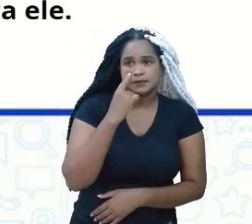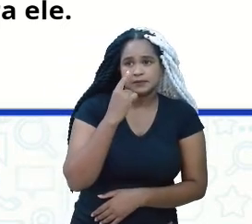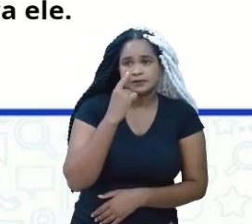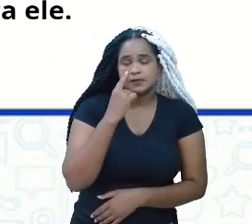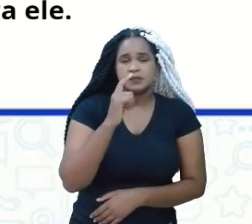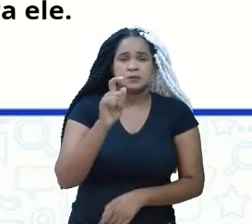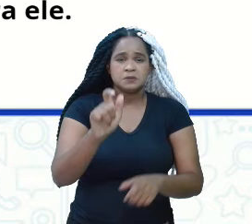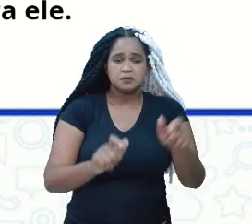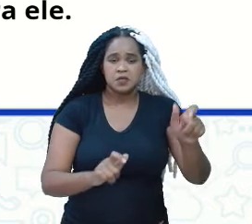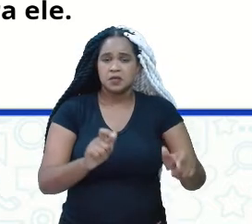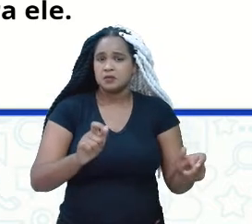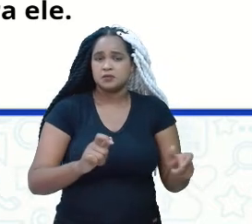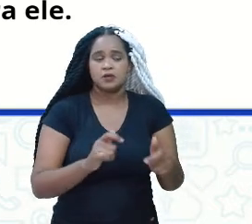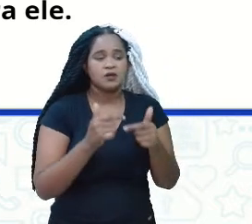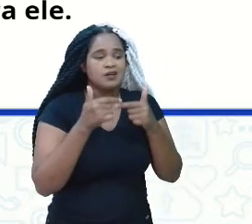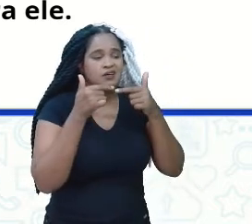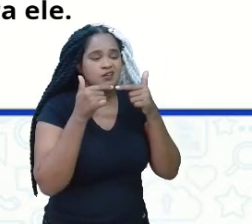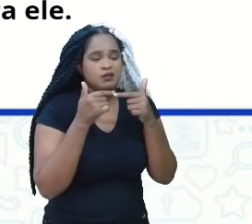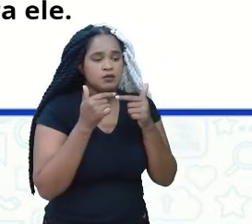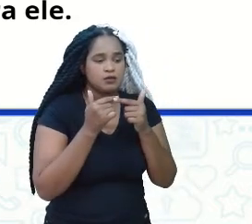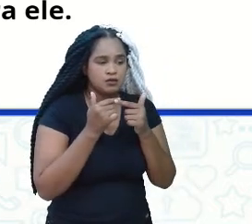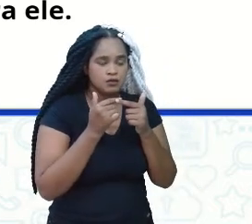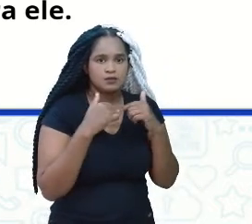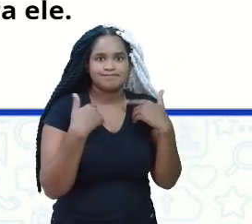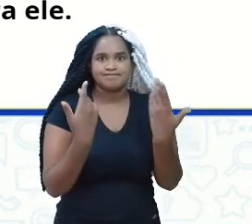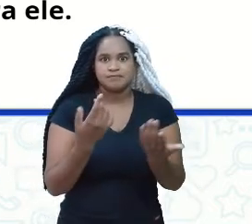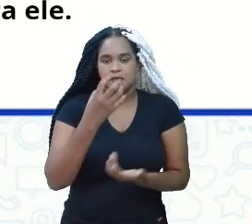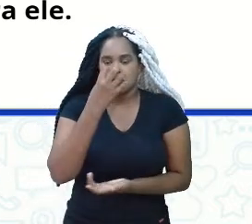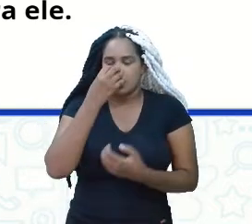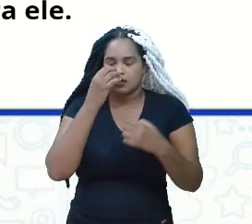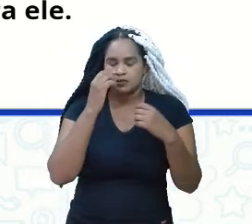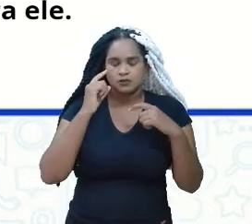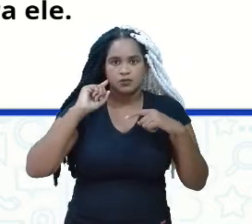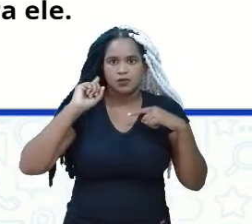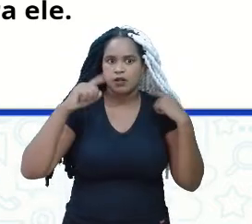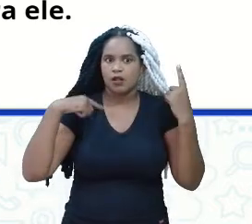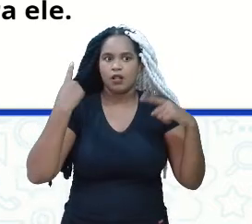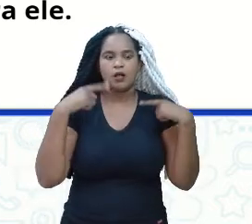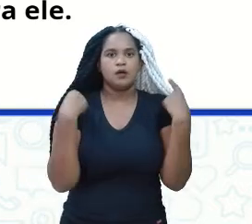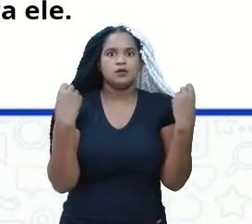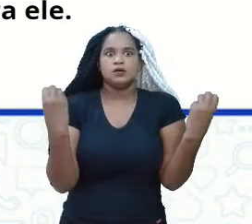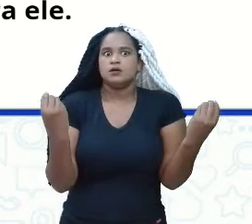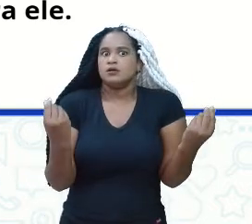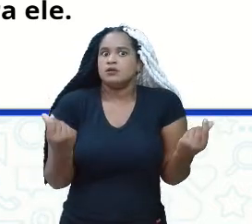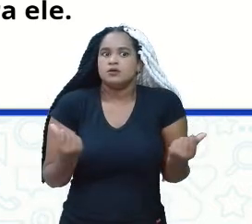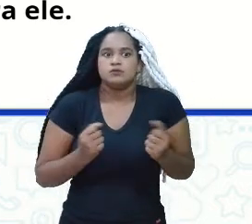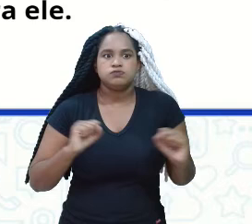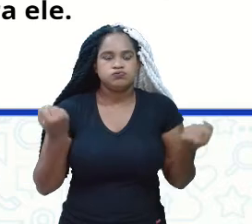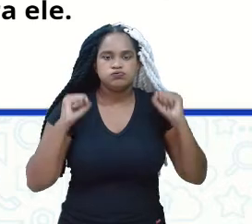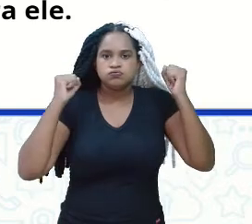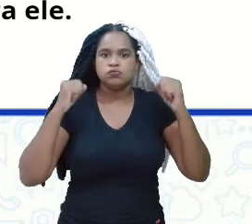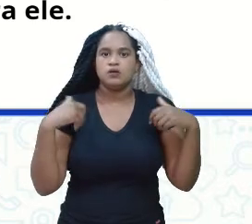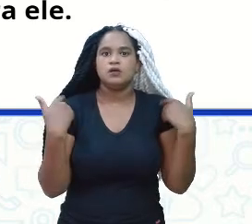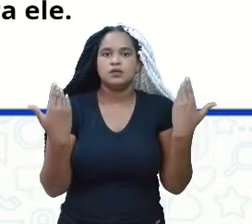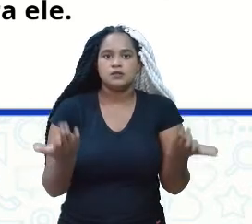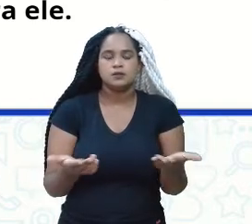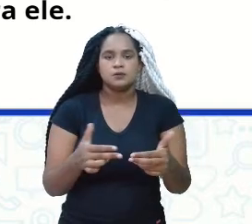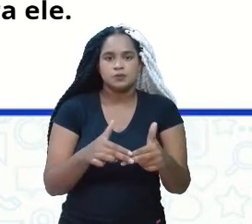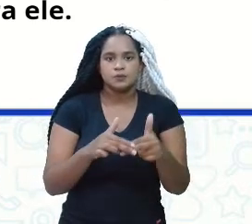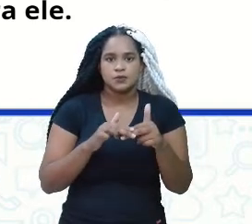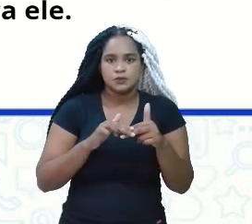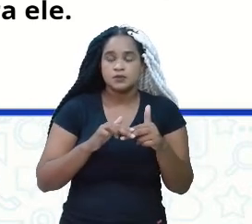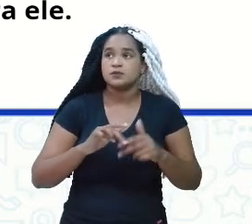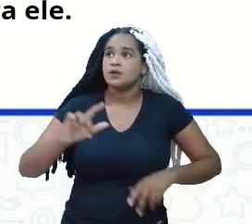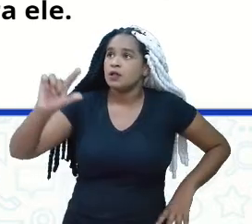ninguém ria de suas brincadeiras e enlouqueceu. A partir Daí, ele encontrou refúgio na